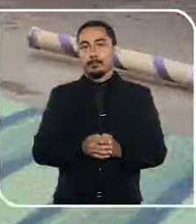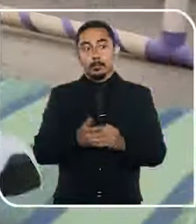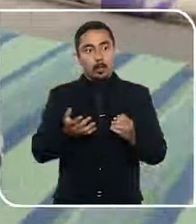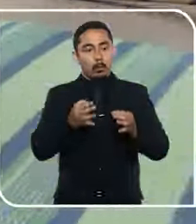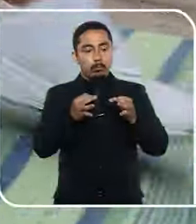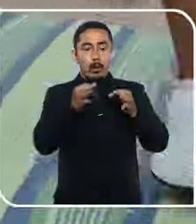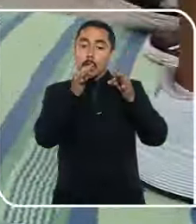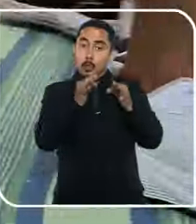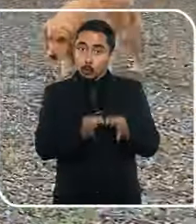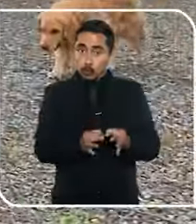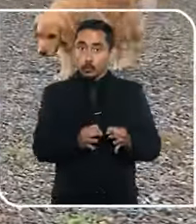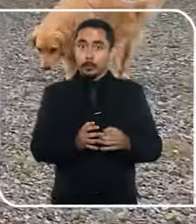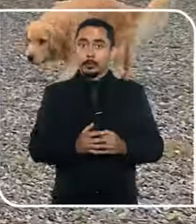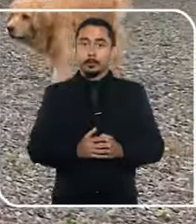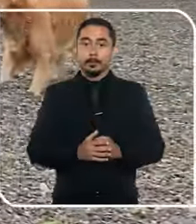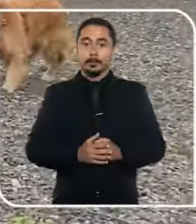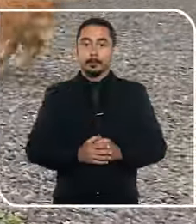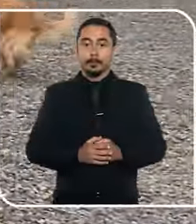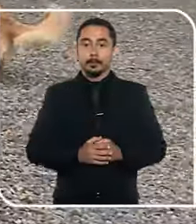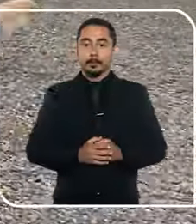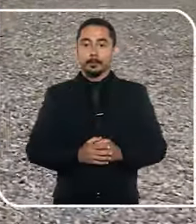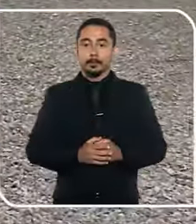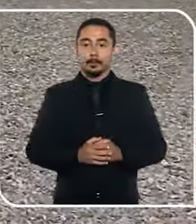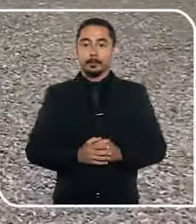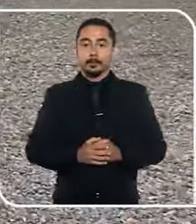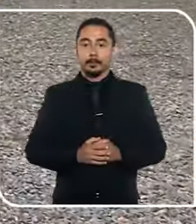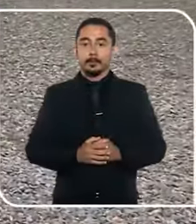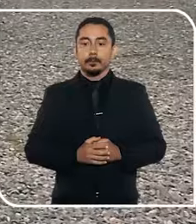acho que nada mais justo. Ok, vai.